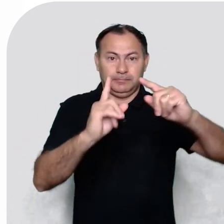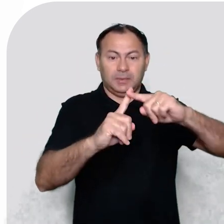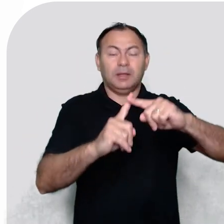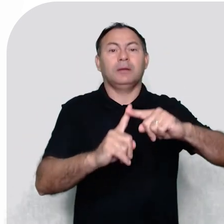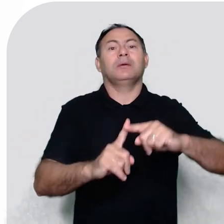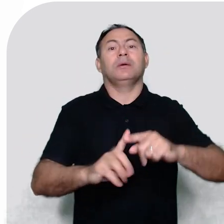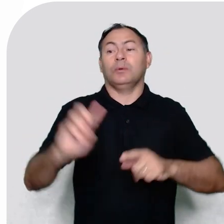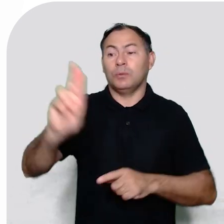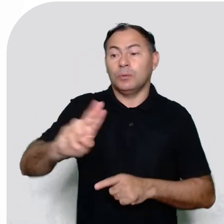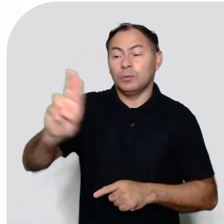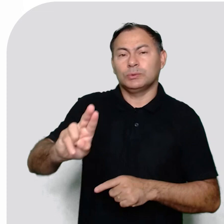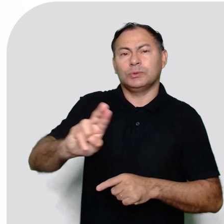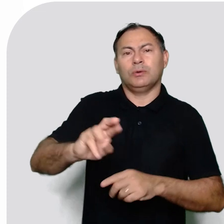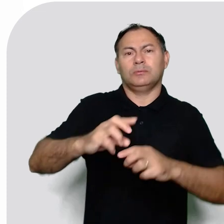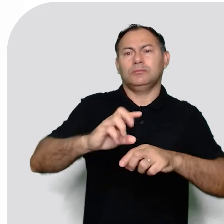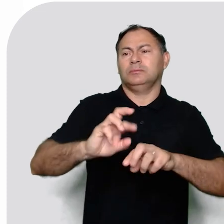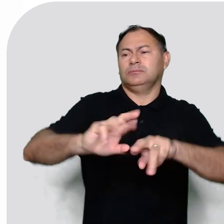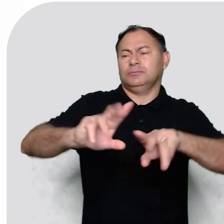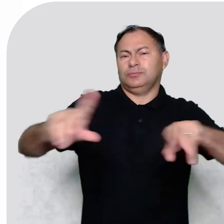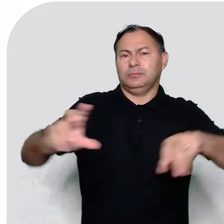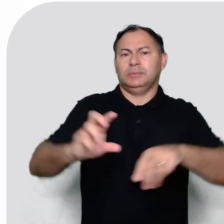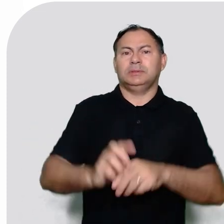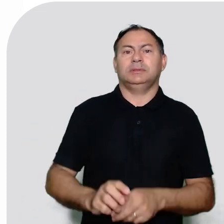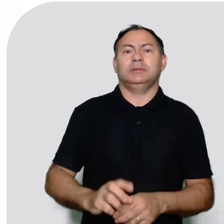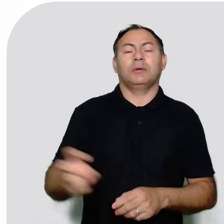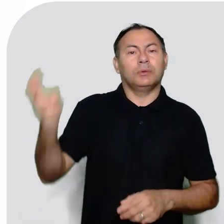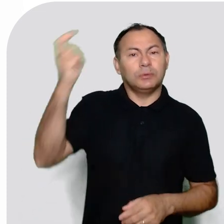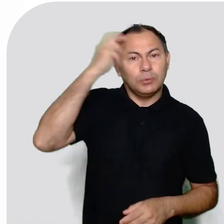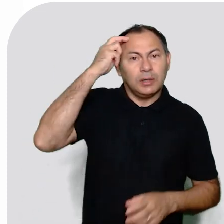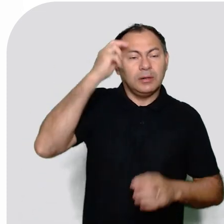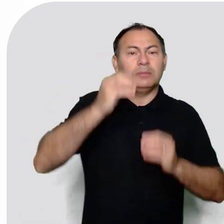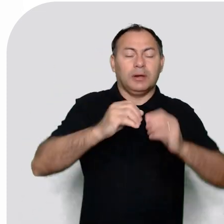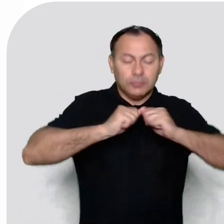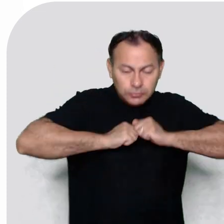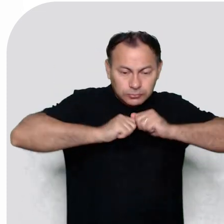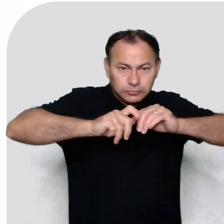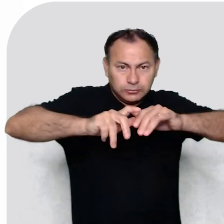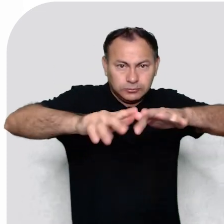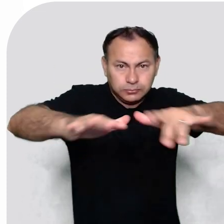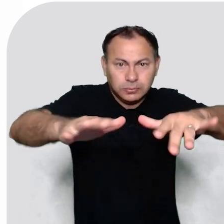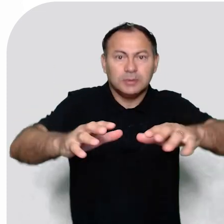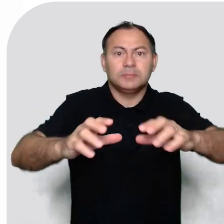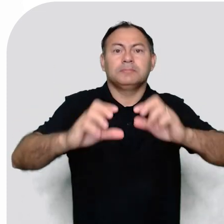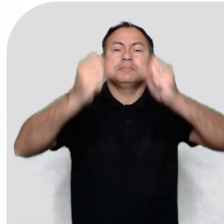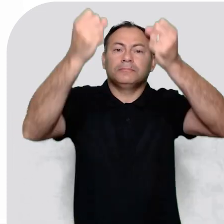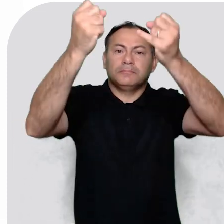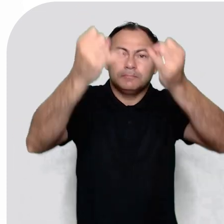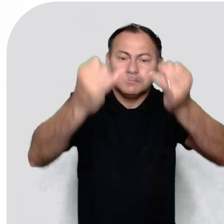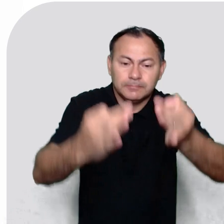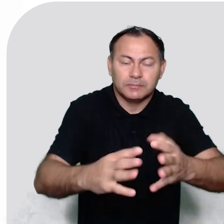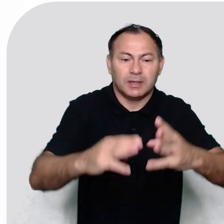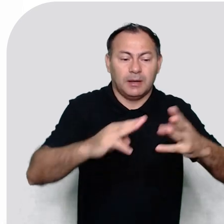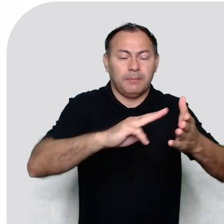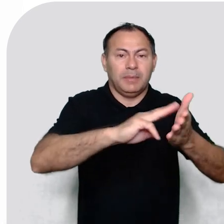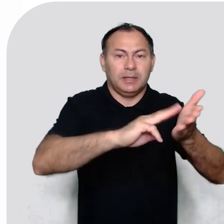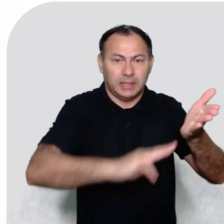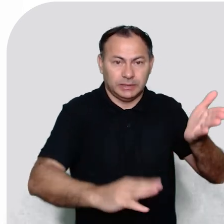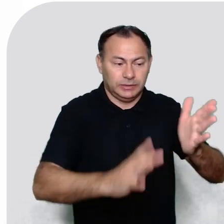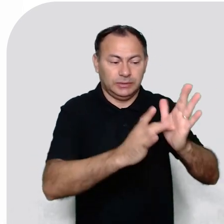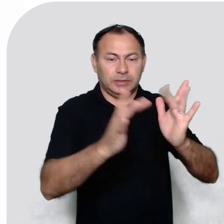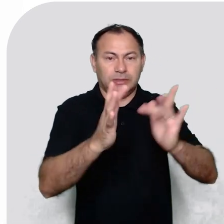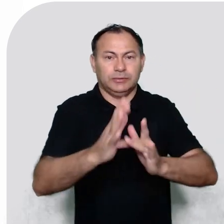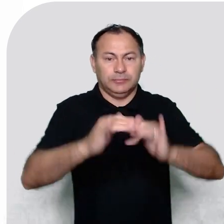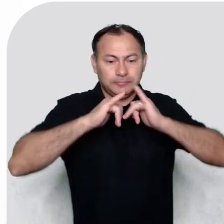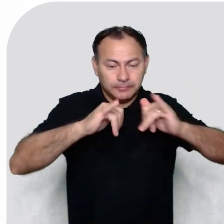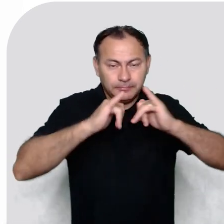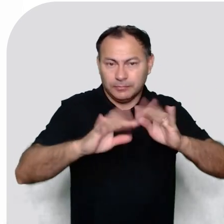empregou os recursos das diversas culturas para difundir e explicar a mensagem de Cristo em sua